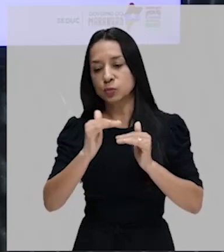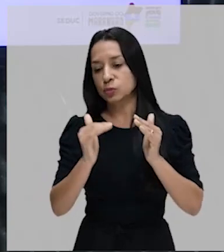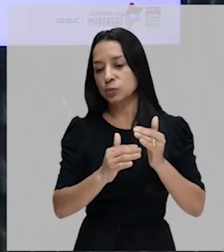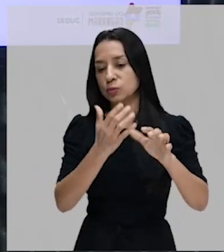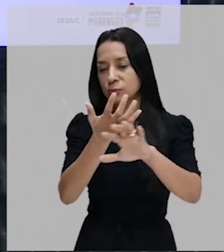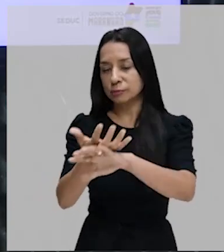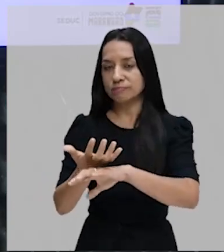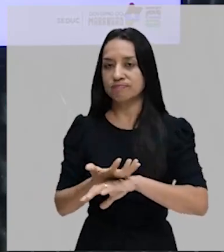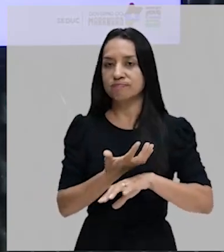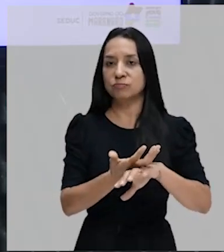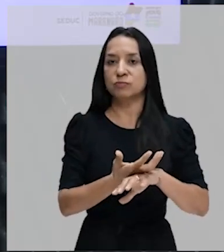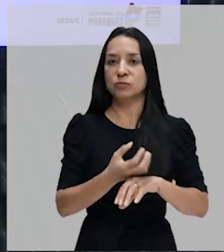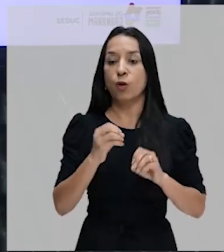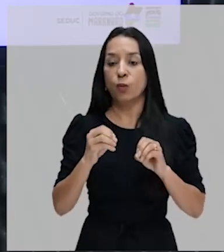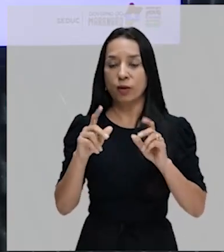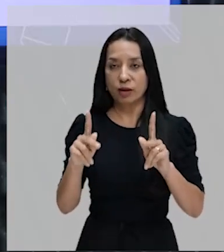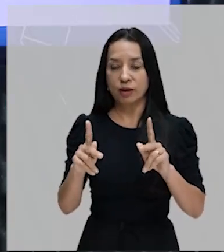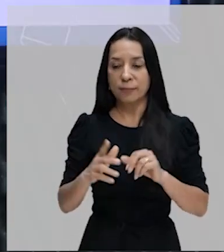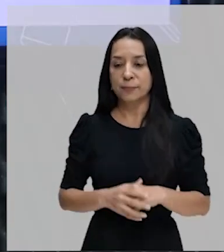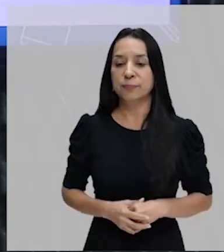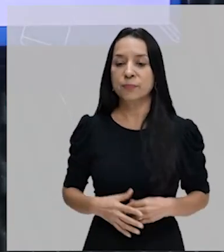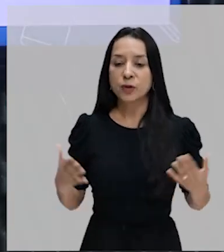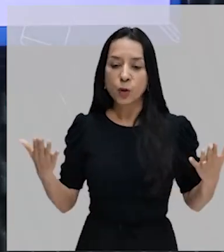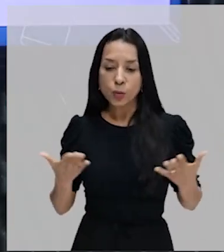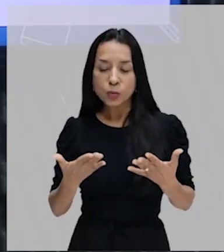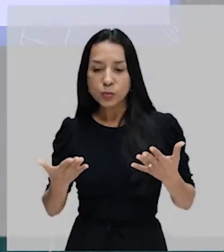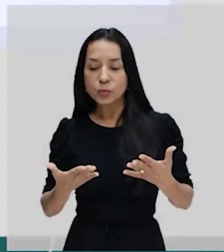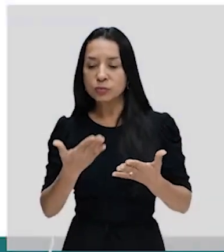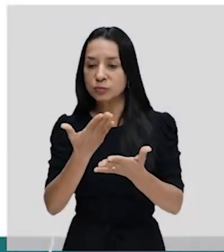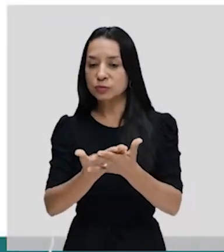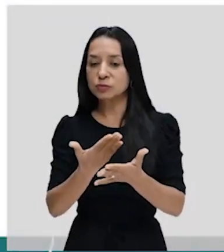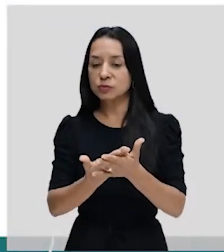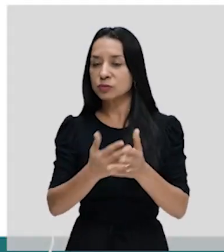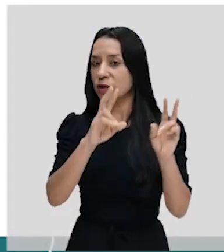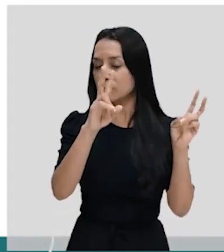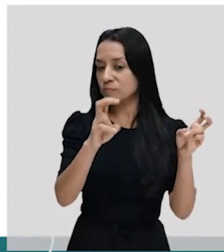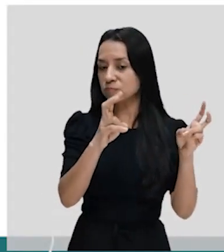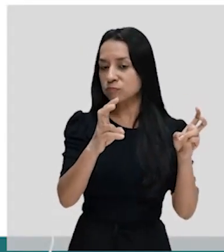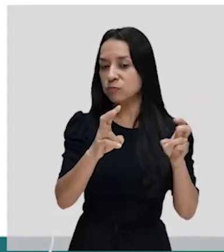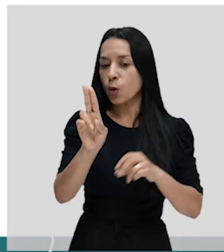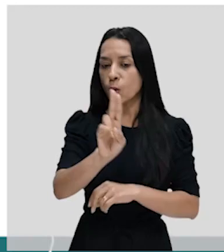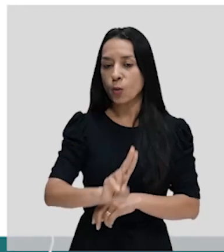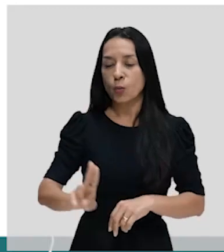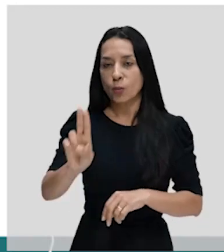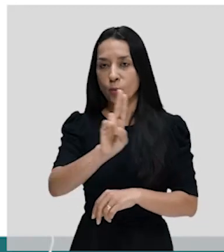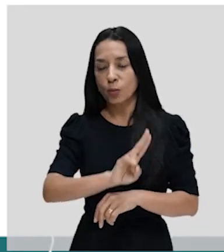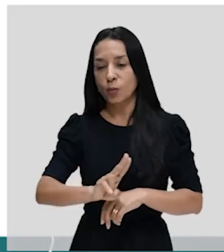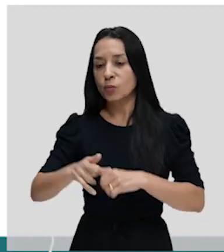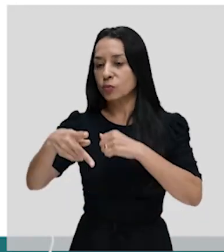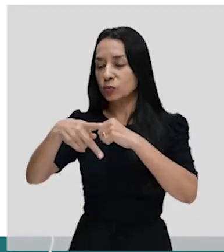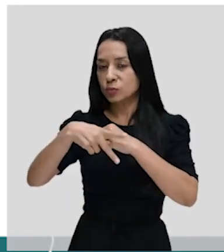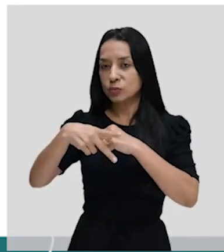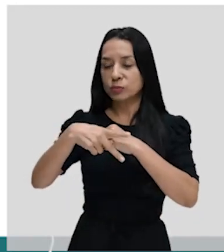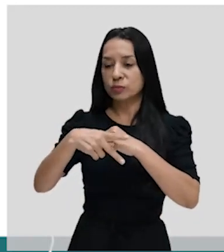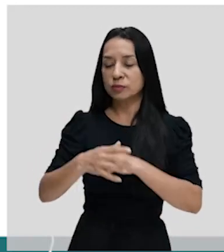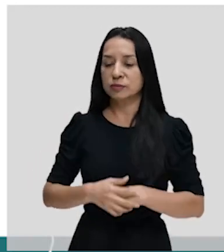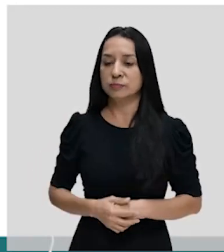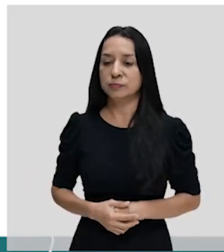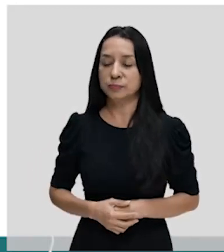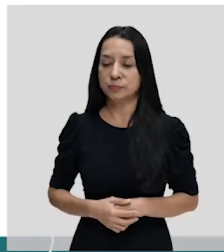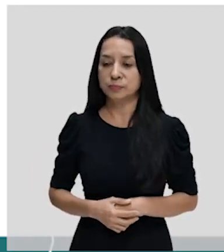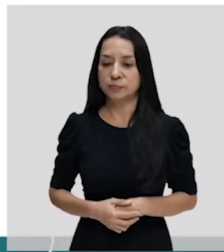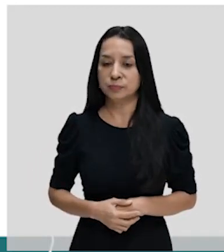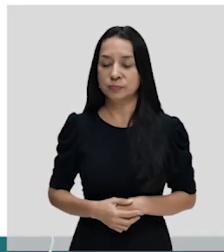as disciplinas, tá bom? E hoje nós vamos falar sobre o uso de los pronombres tu, vos,